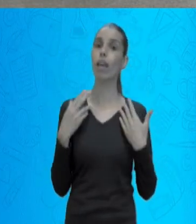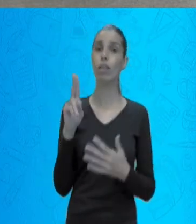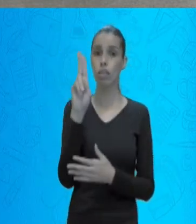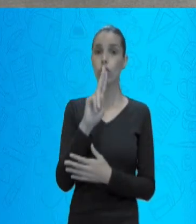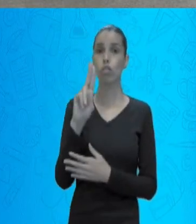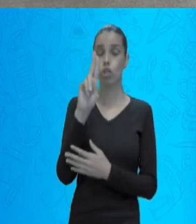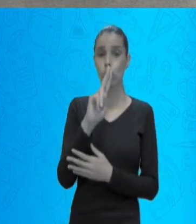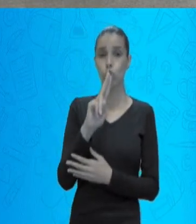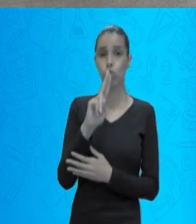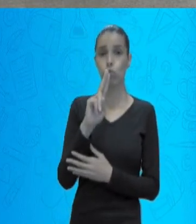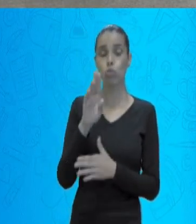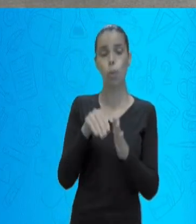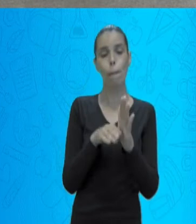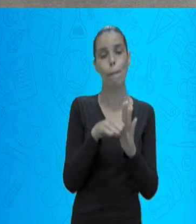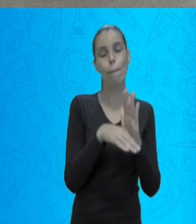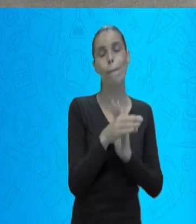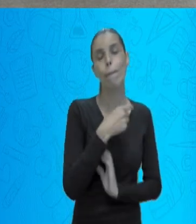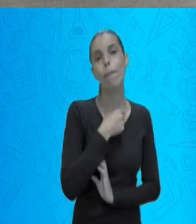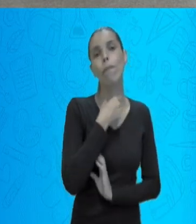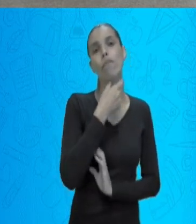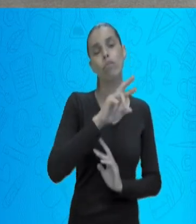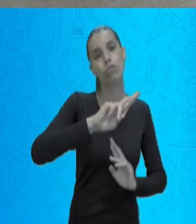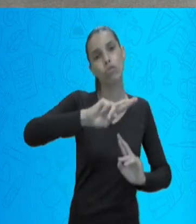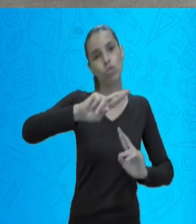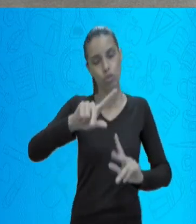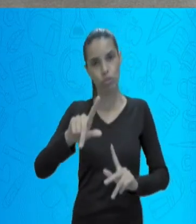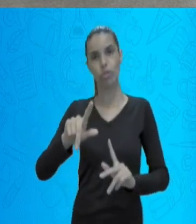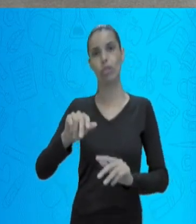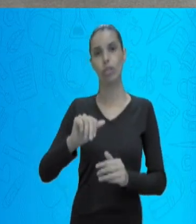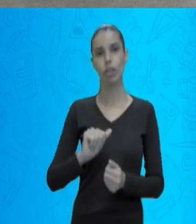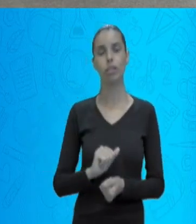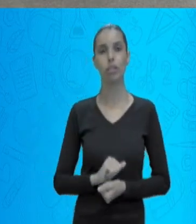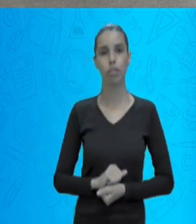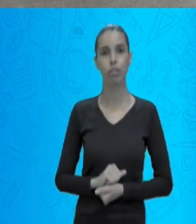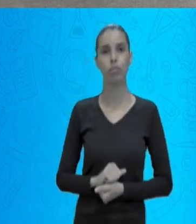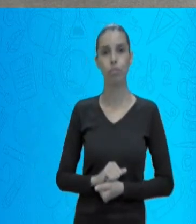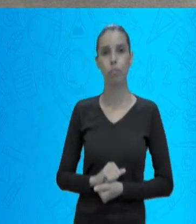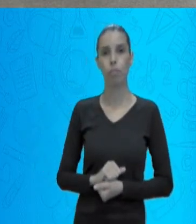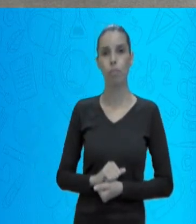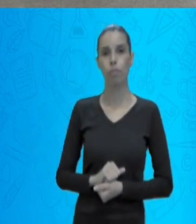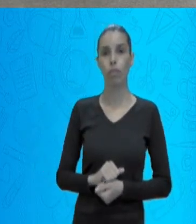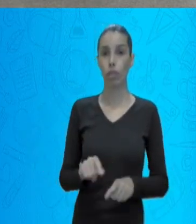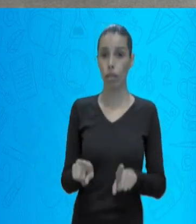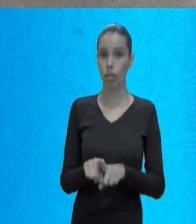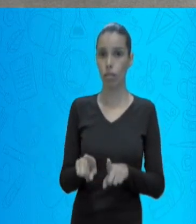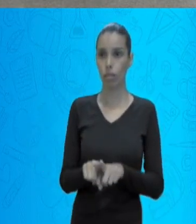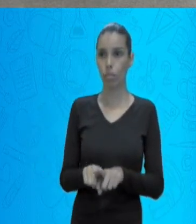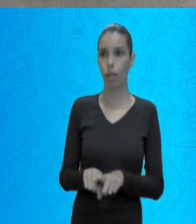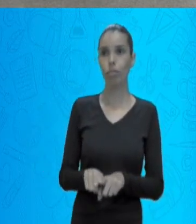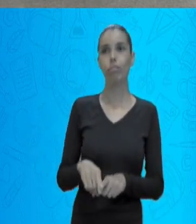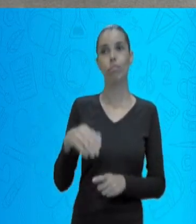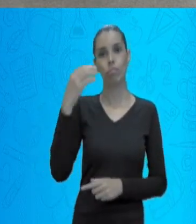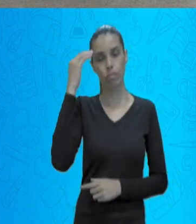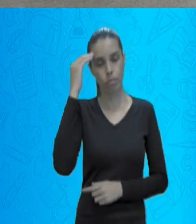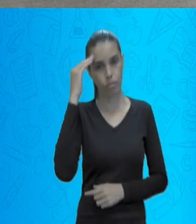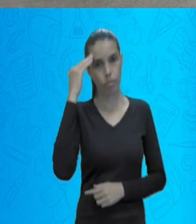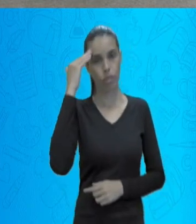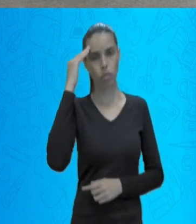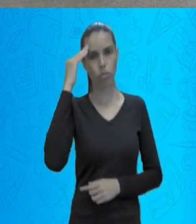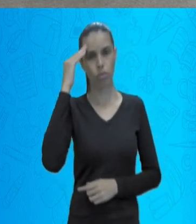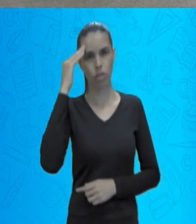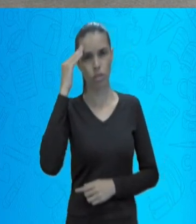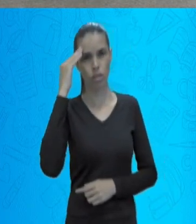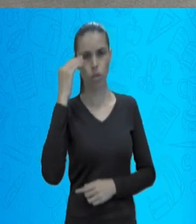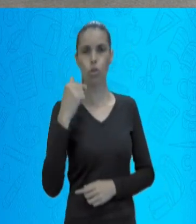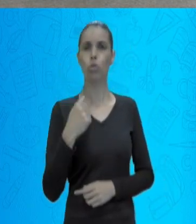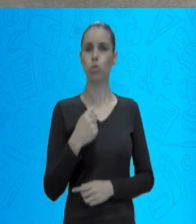diferentes de falar, isso é entonação, para que a outra pessoa compreenda o que eu estou dizendo. Então, o